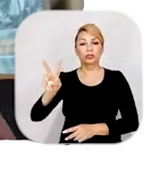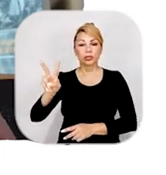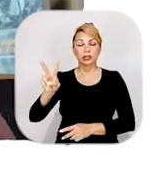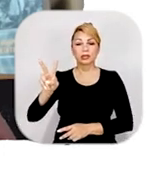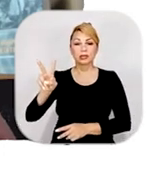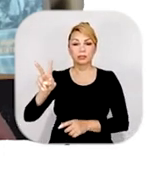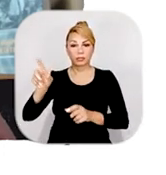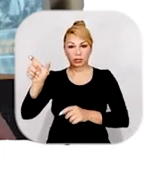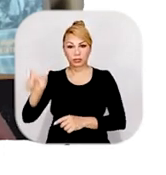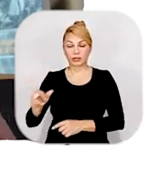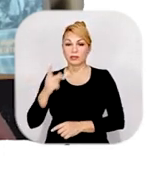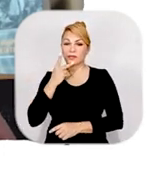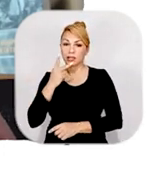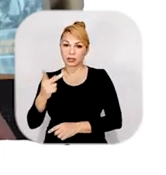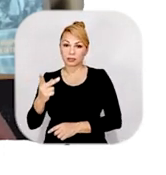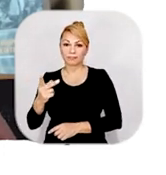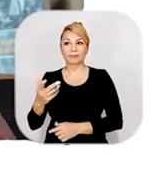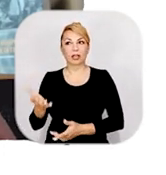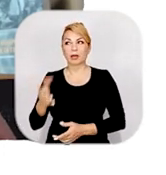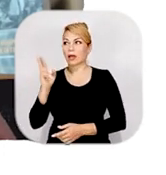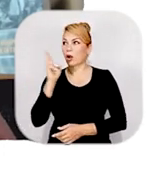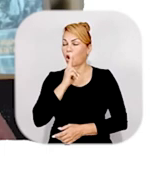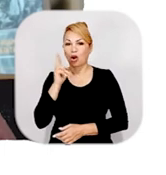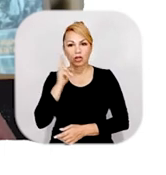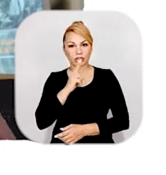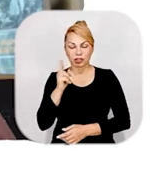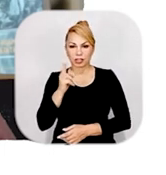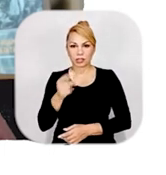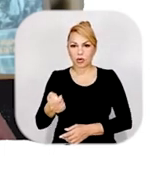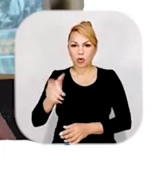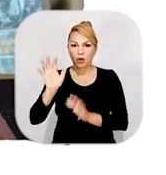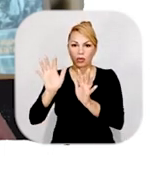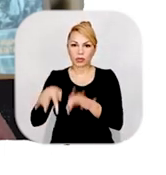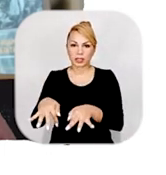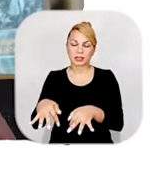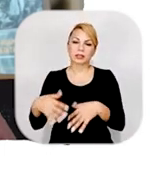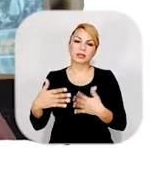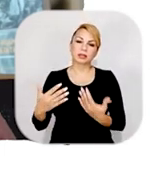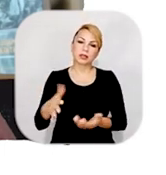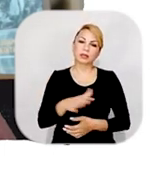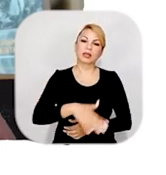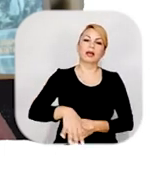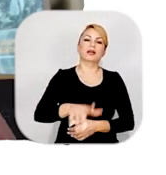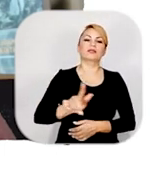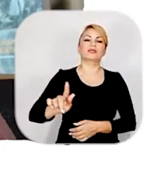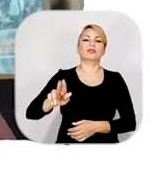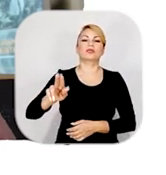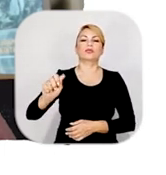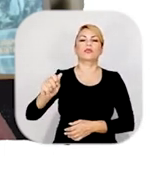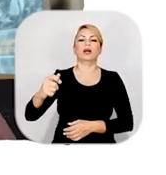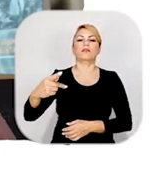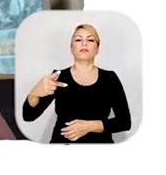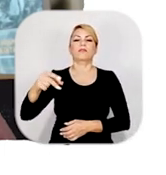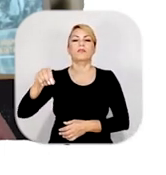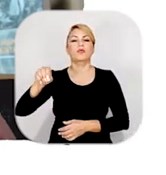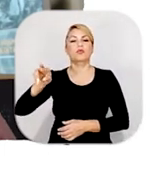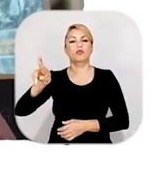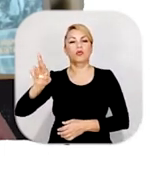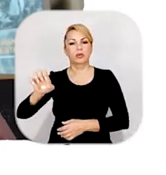E uma falante morava no terra indígena Guaporé e um outro